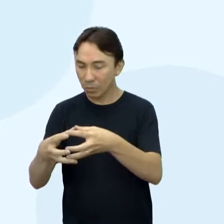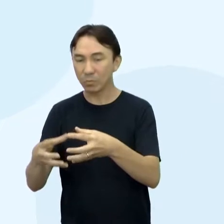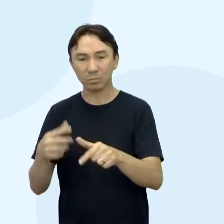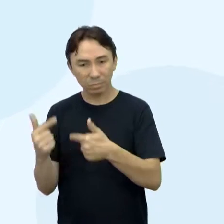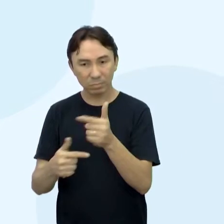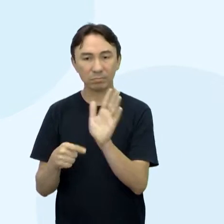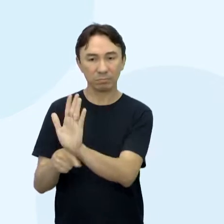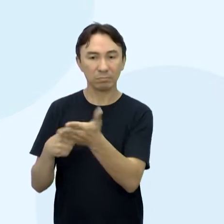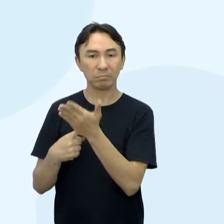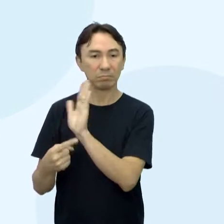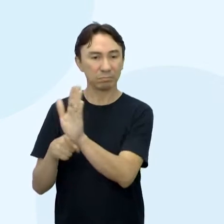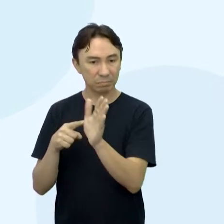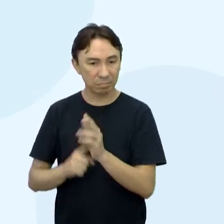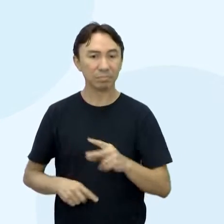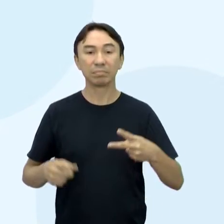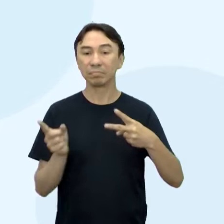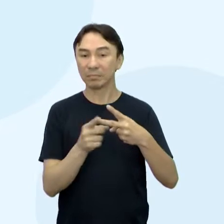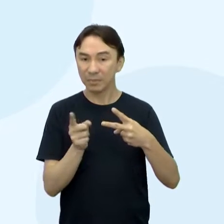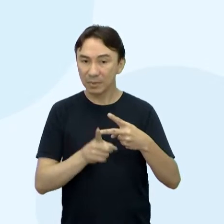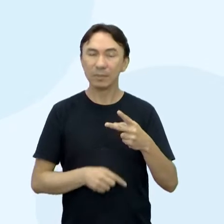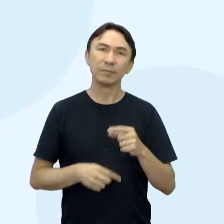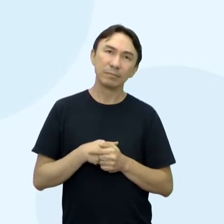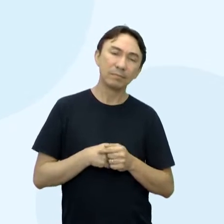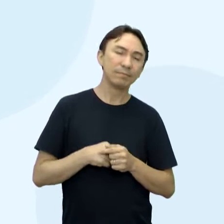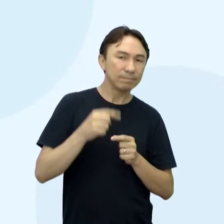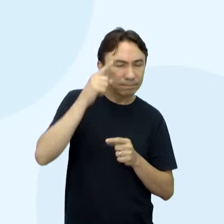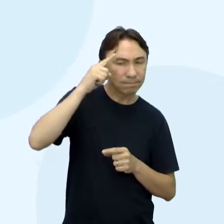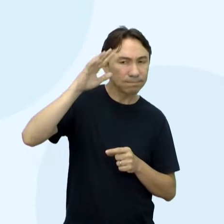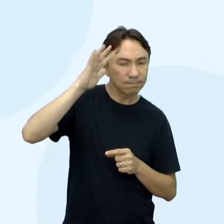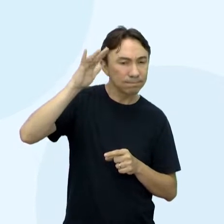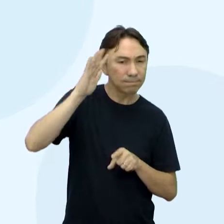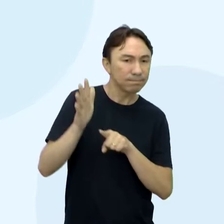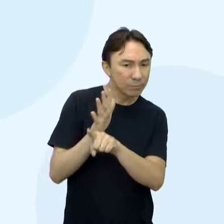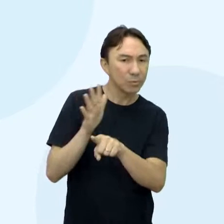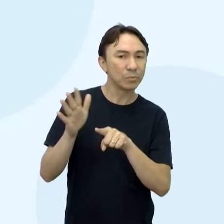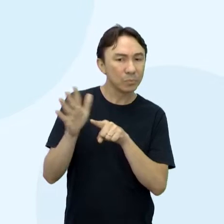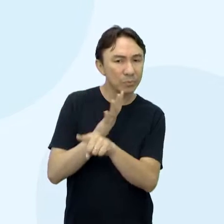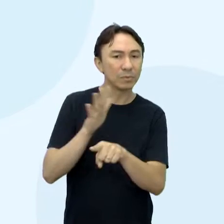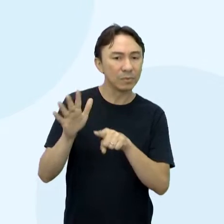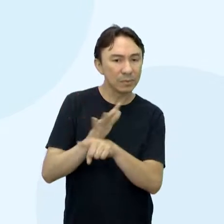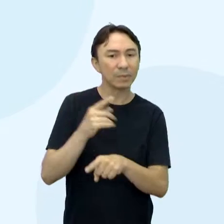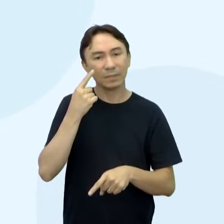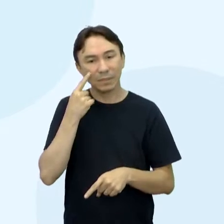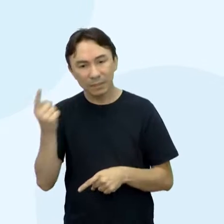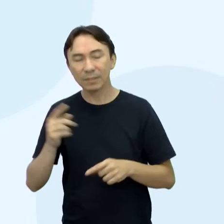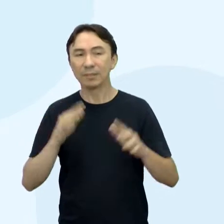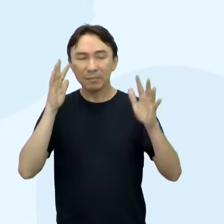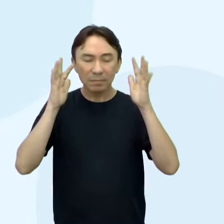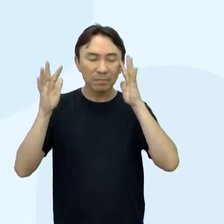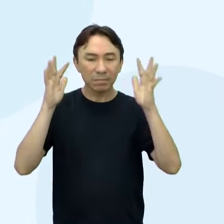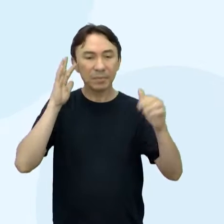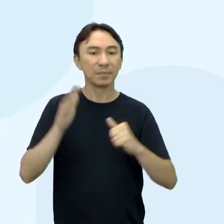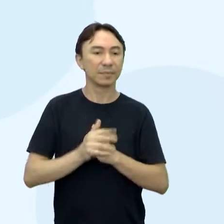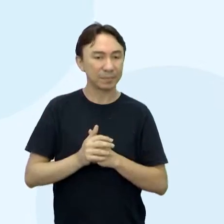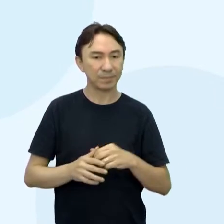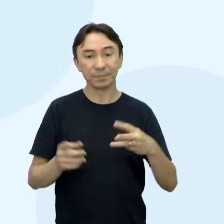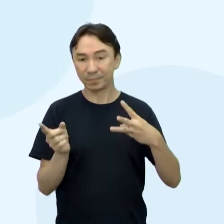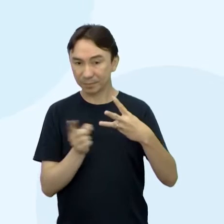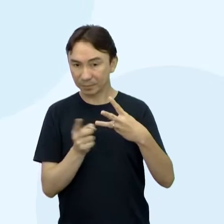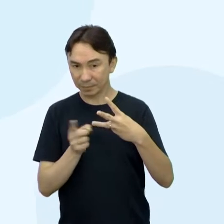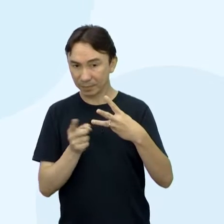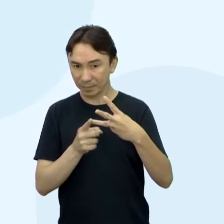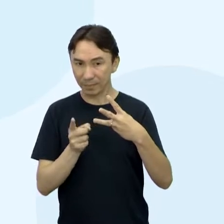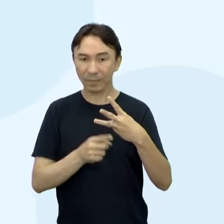e observações. Conhecer o trabalho feito por estudantes sobre gêneros no esporte,